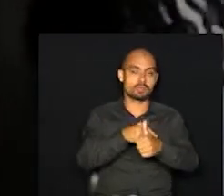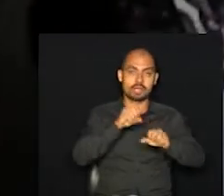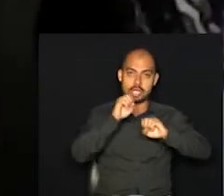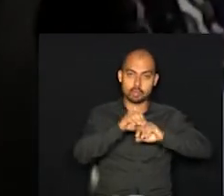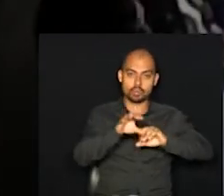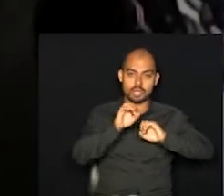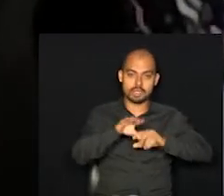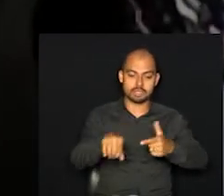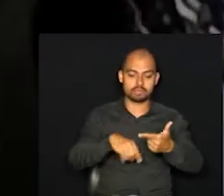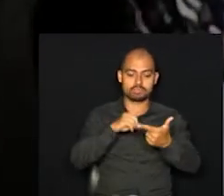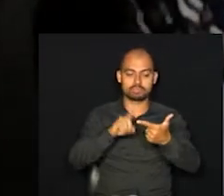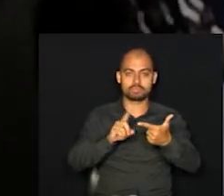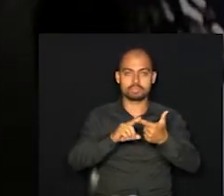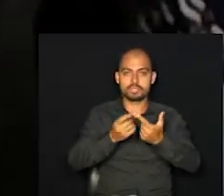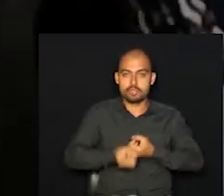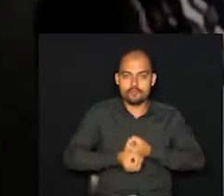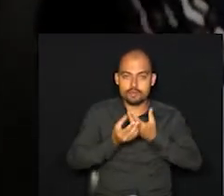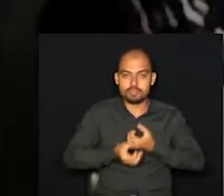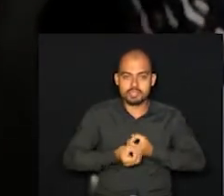informação.